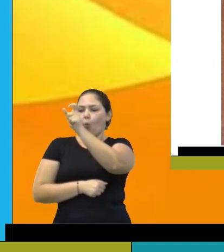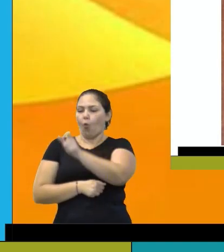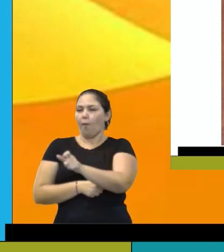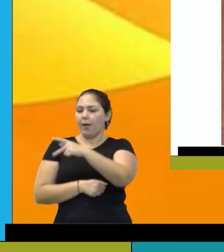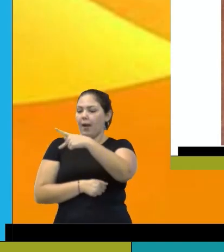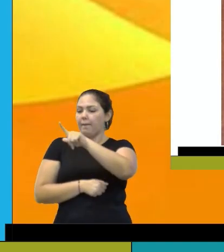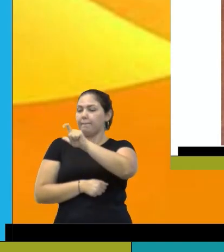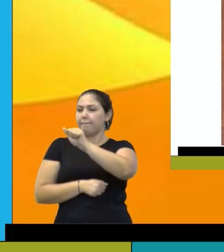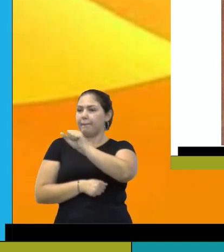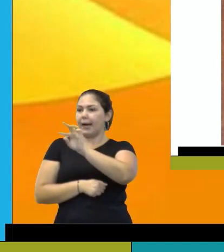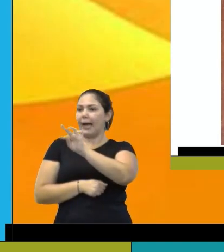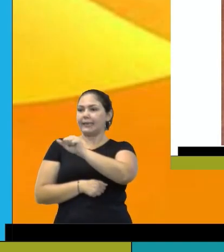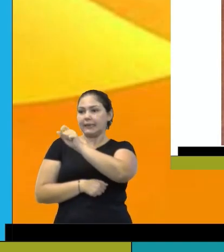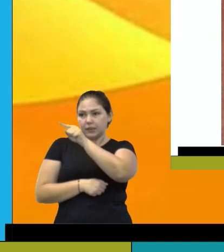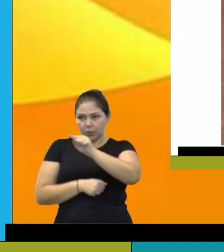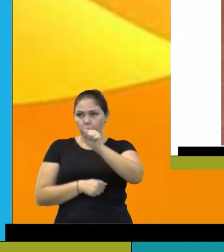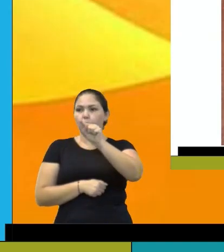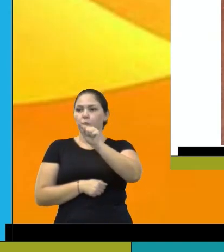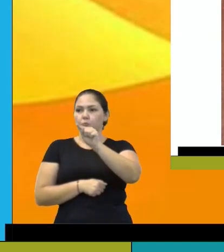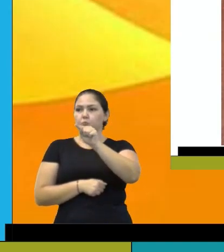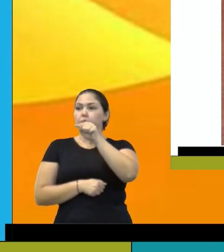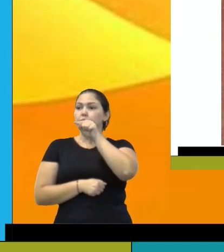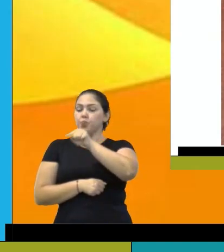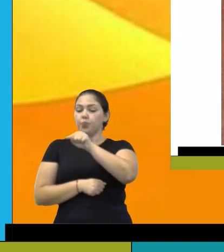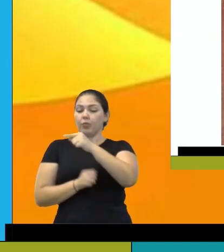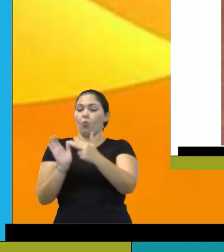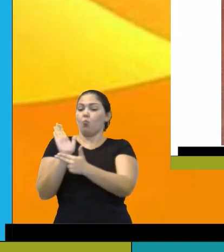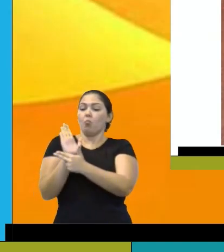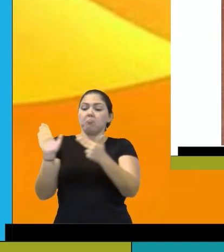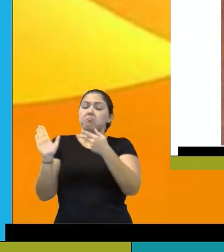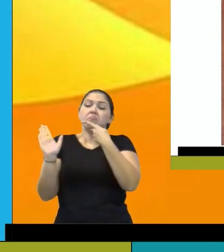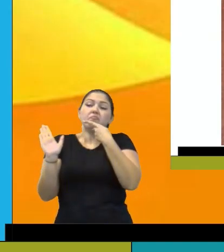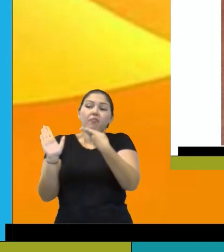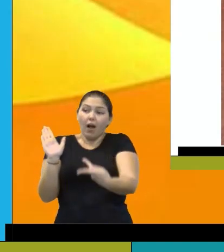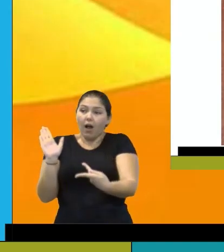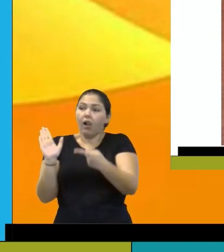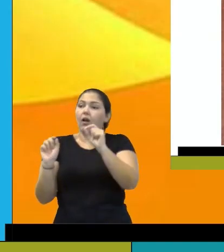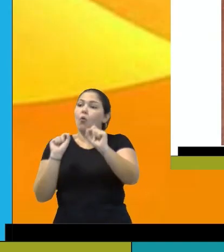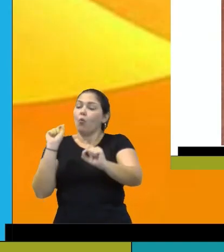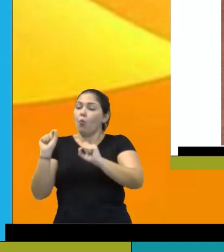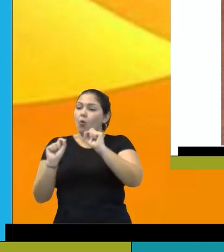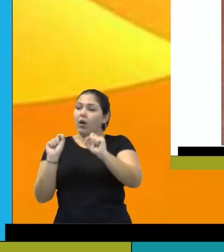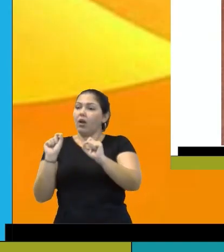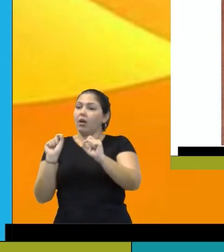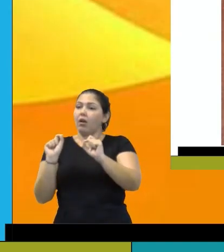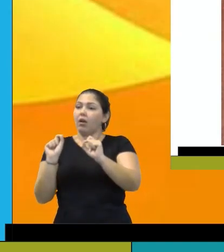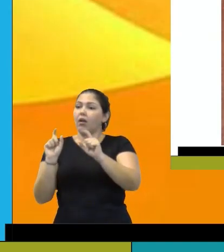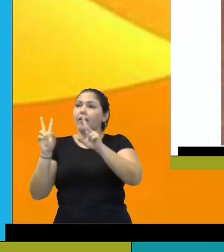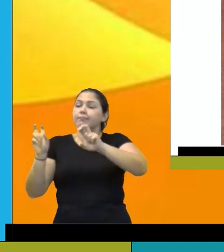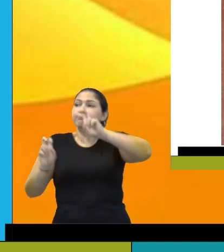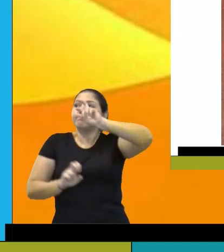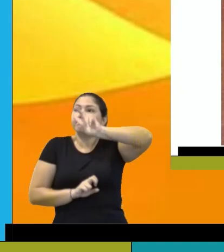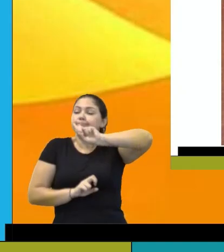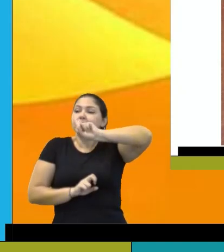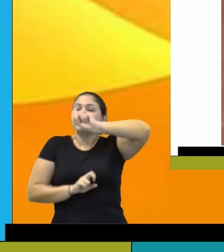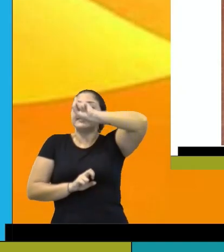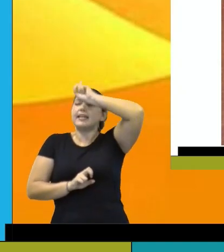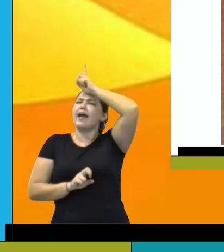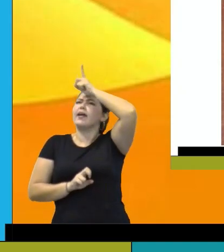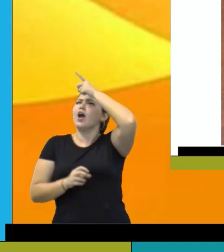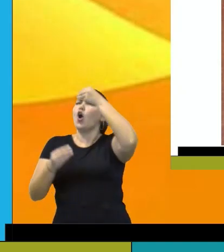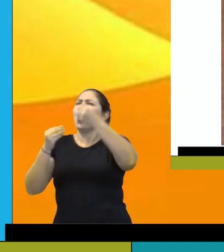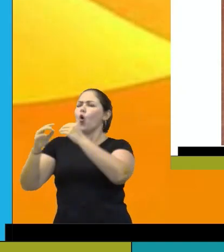uma coisa que eu particularmente acho muito interessante, que é a sua idealização de